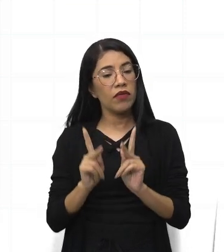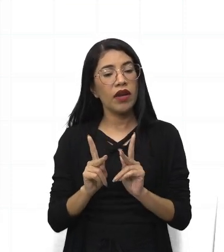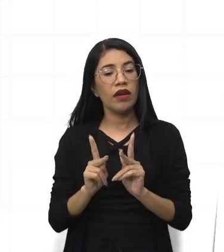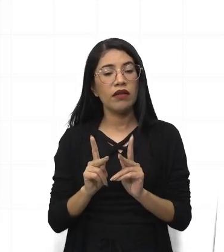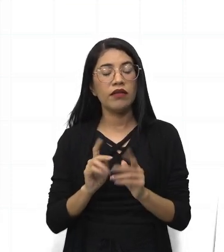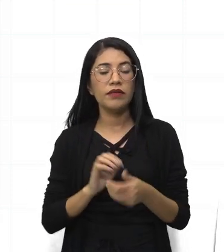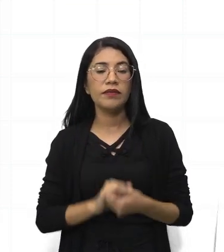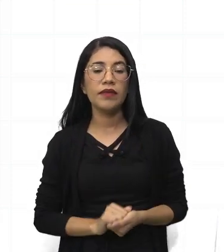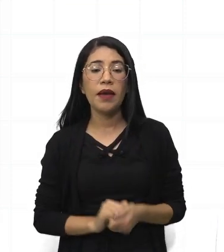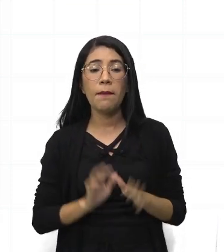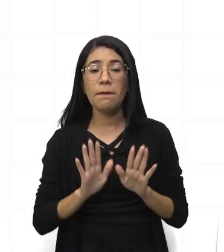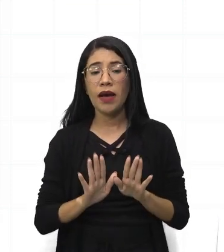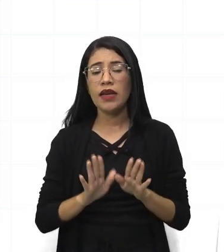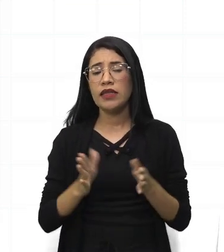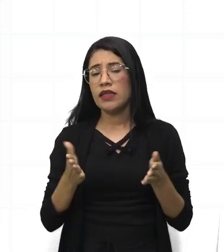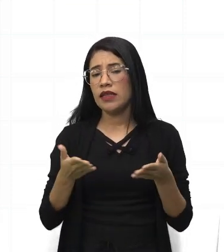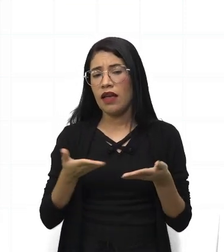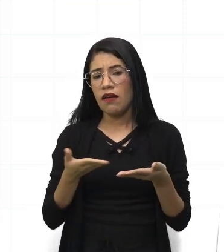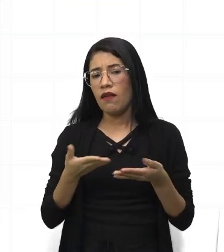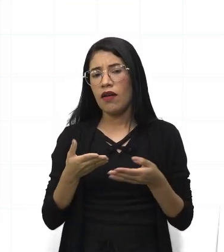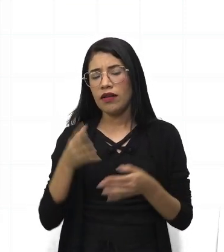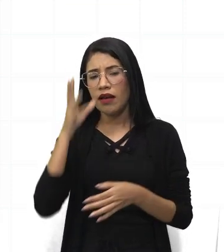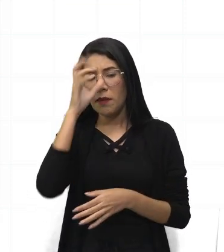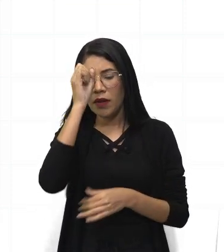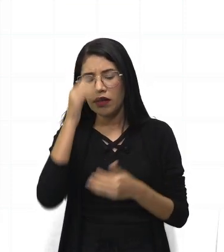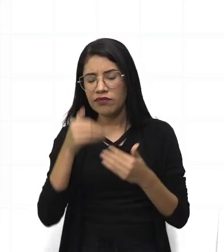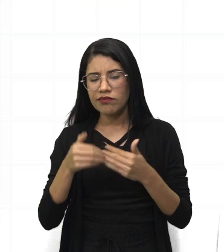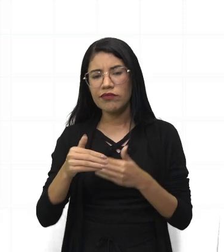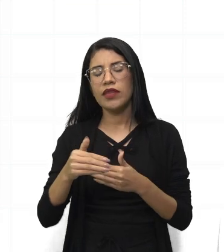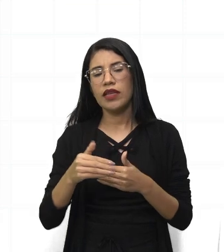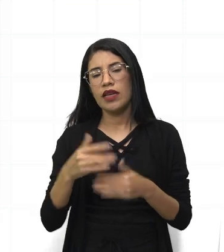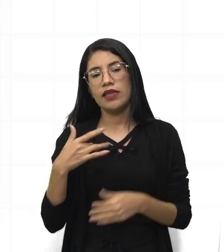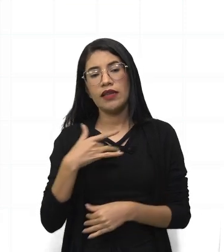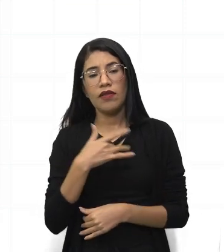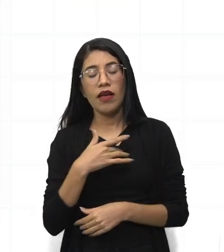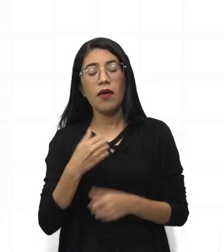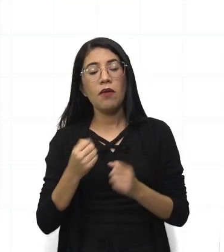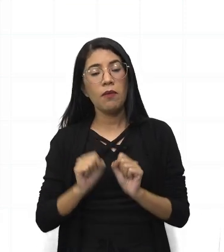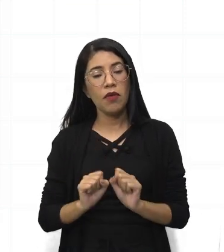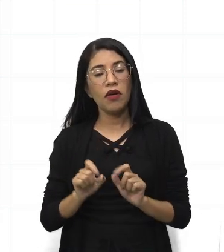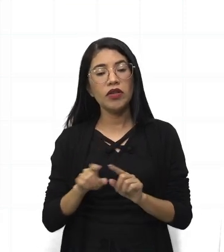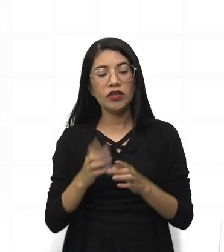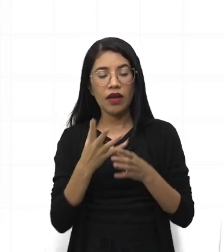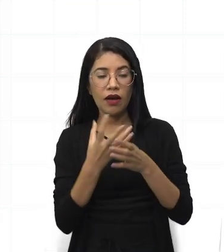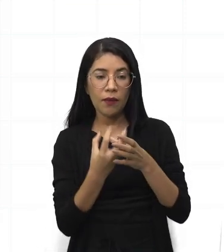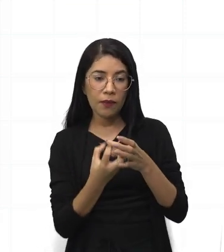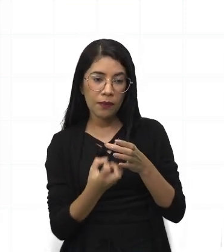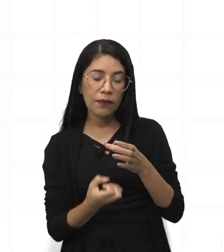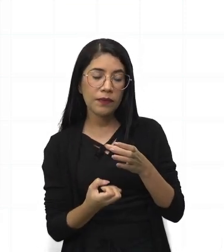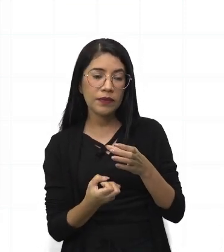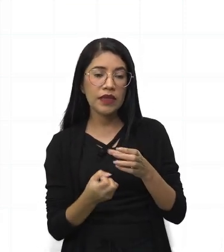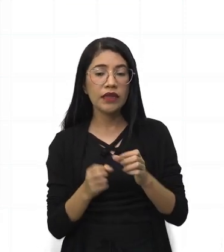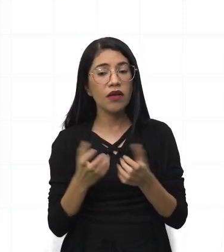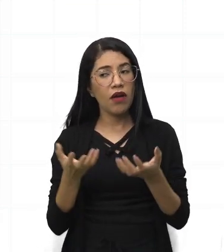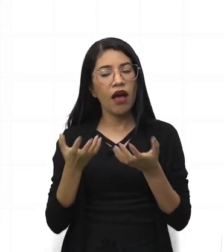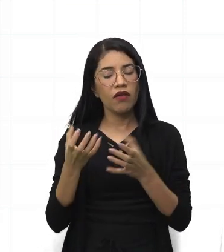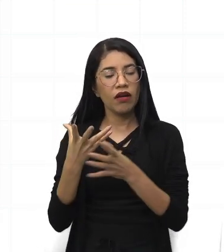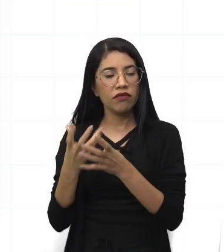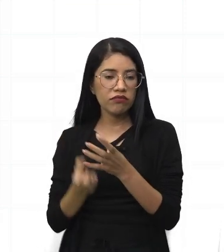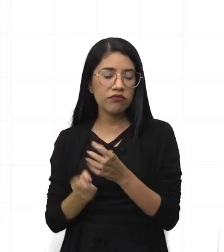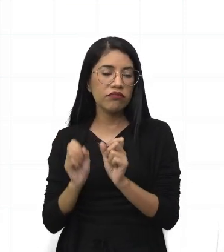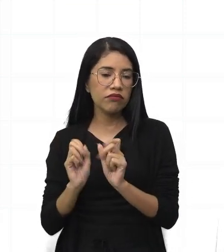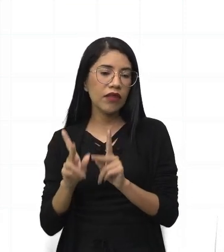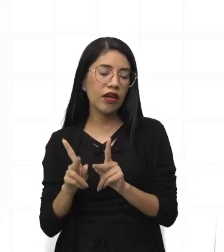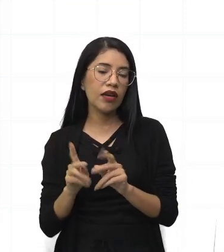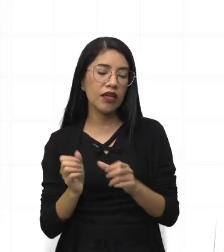ainda está aprendendo essa vida de ser fitness e saudável, a gente pode coar. Então, eu quero coado, vai lá, coa,